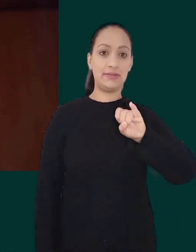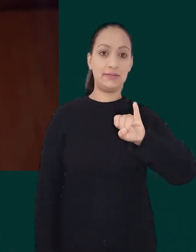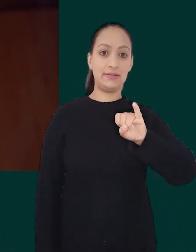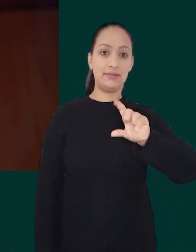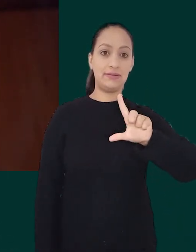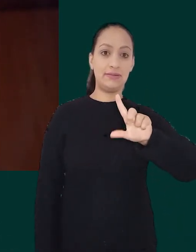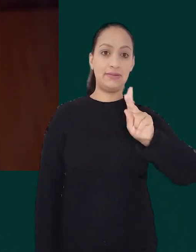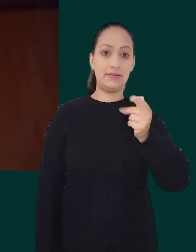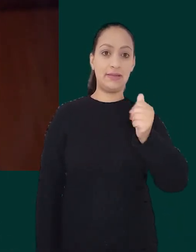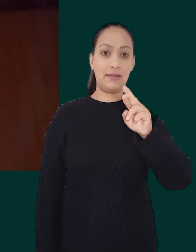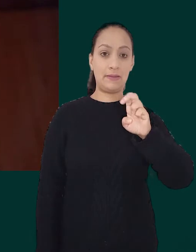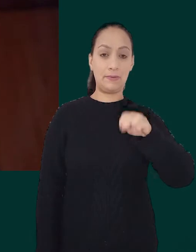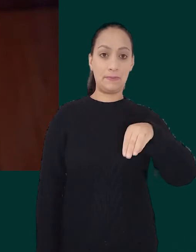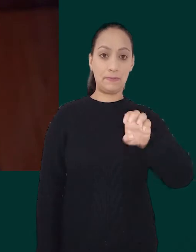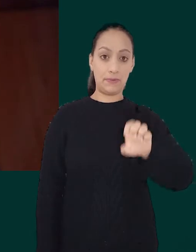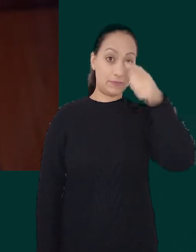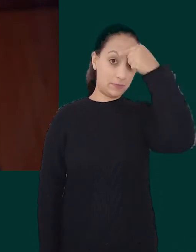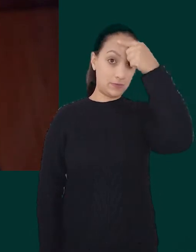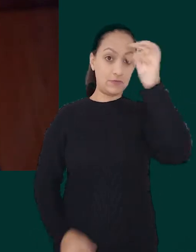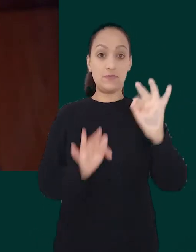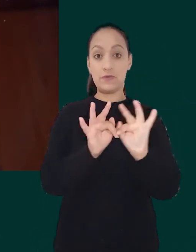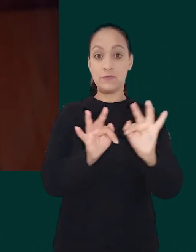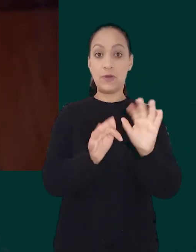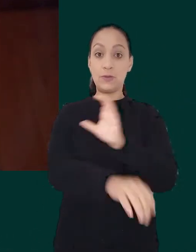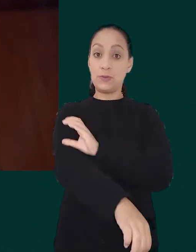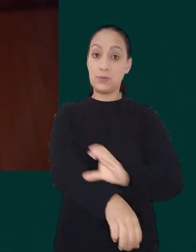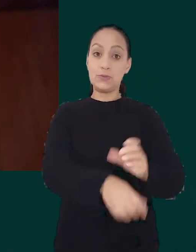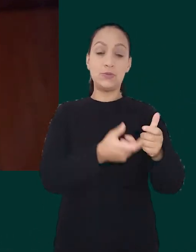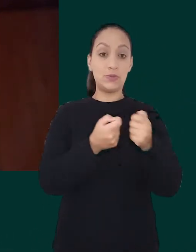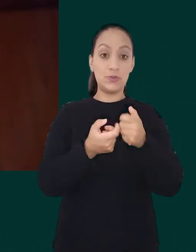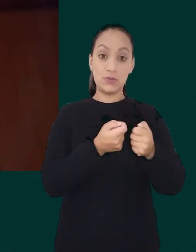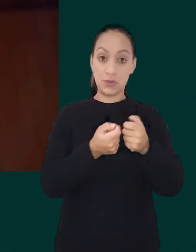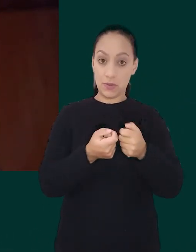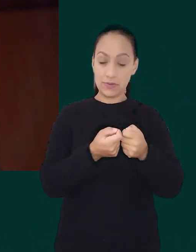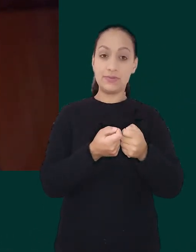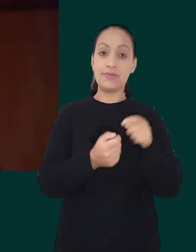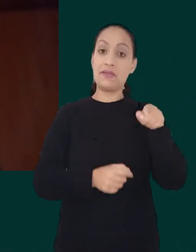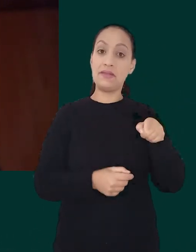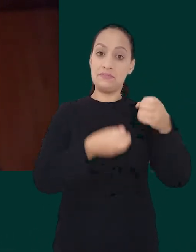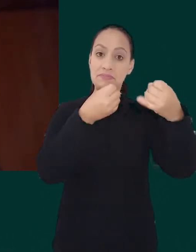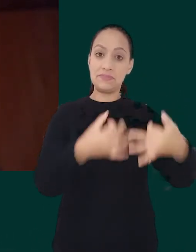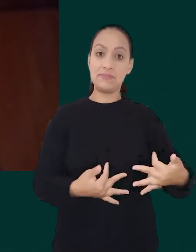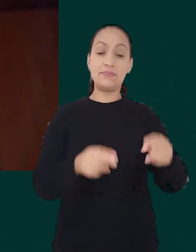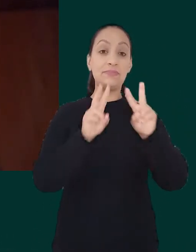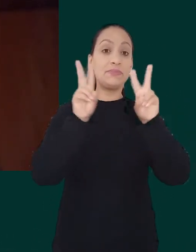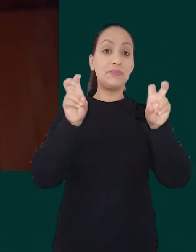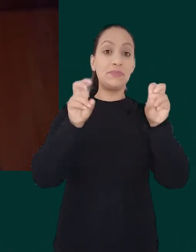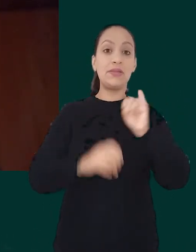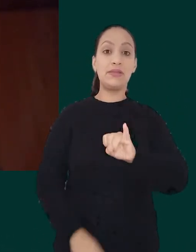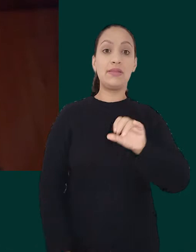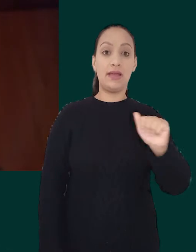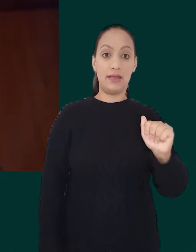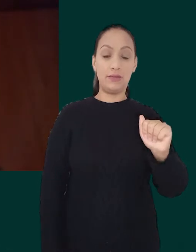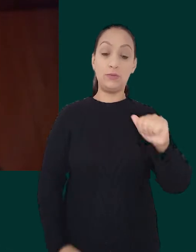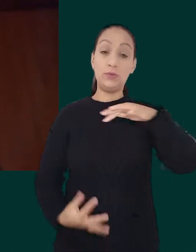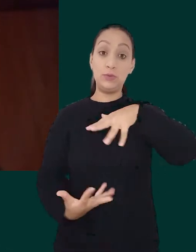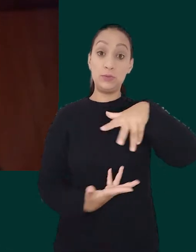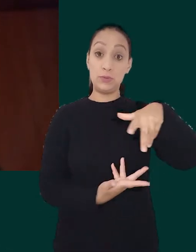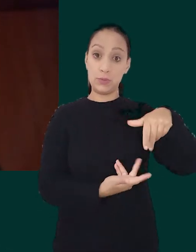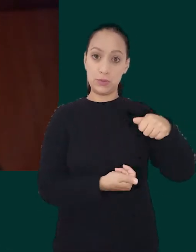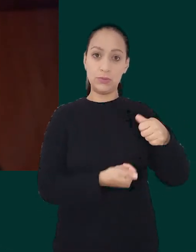de Jogos, que vai falar para a gente sobre inteligência artificial no mundo dos